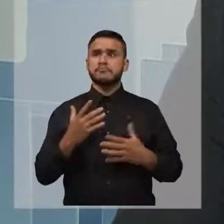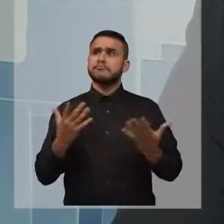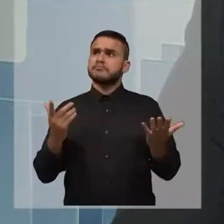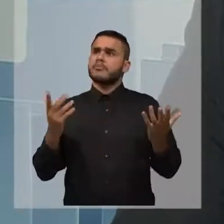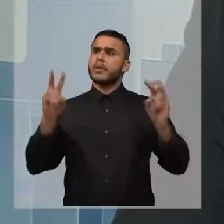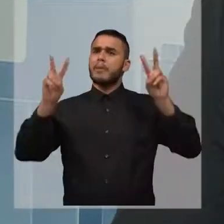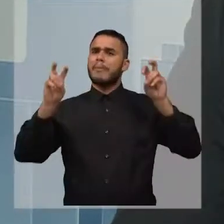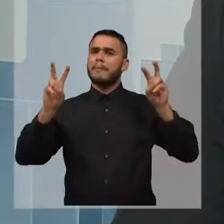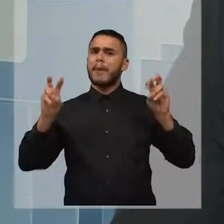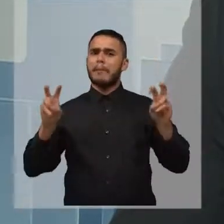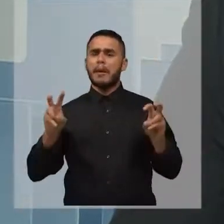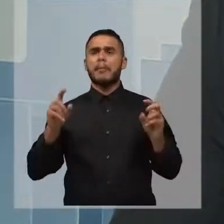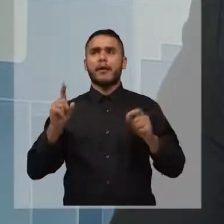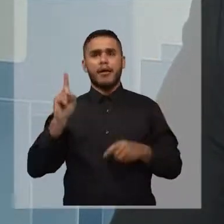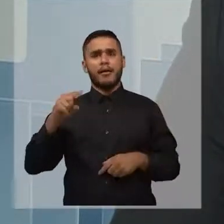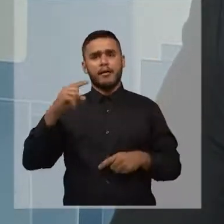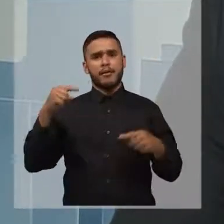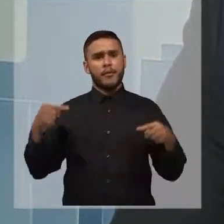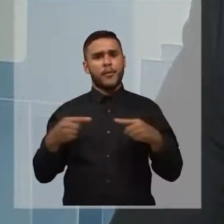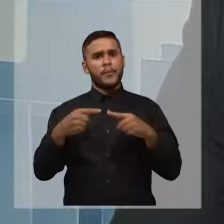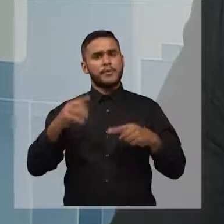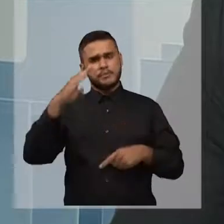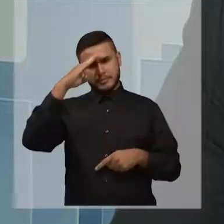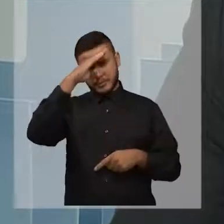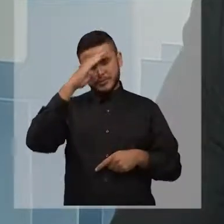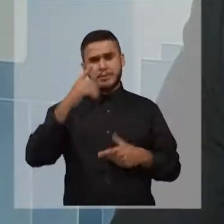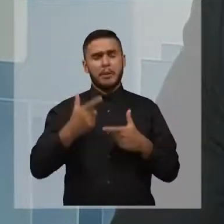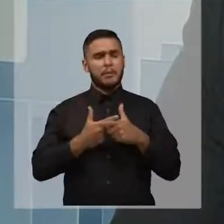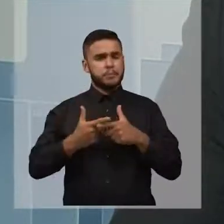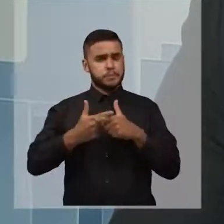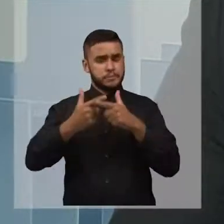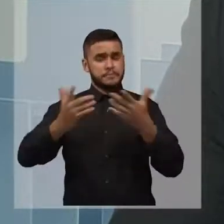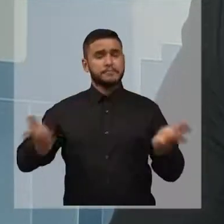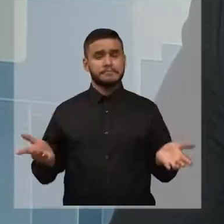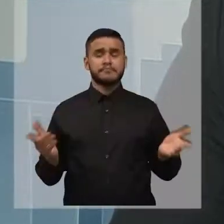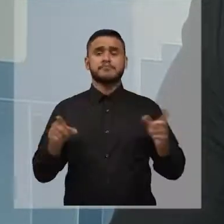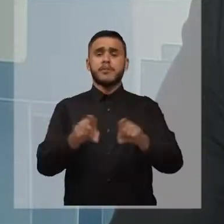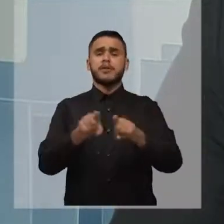que é impressionante. Principalmente porque teve a questão